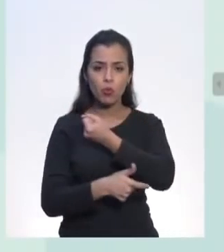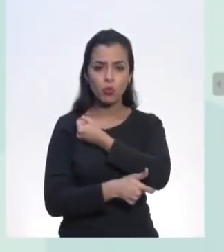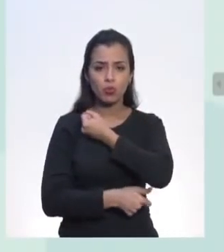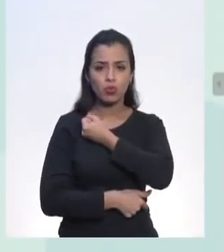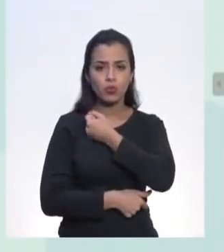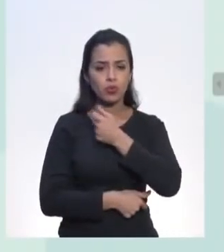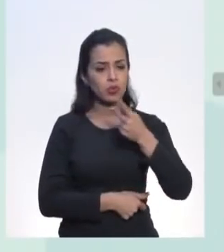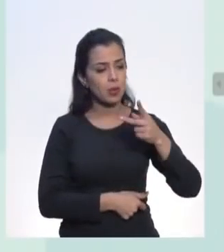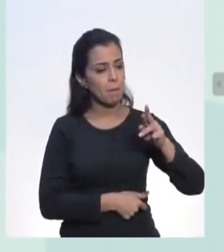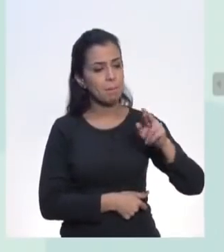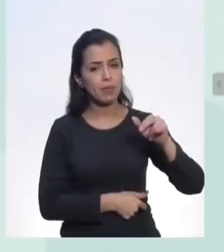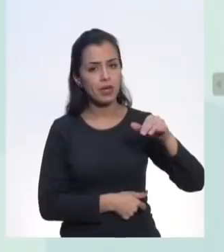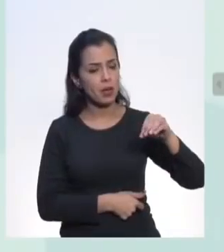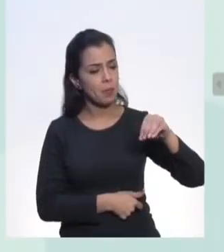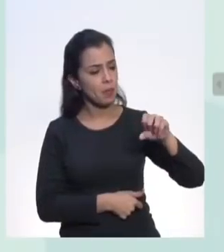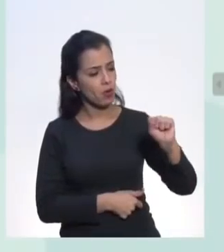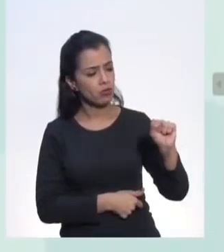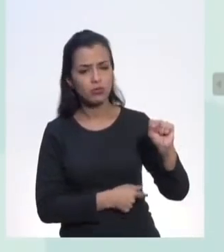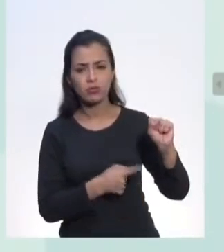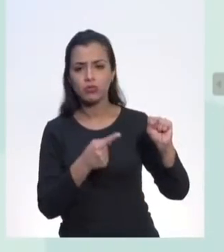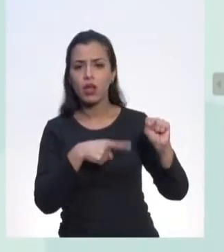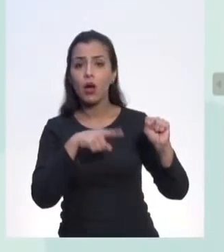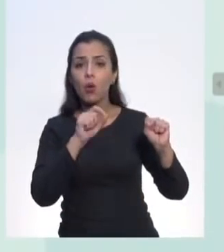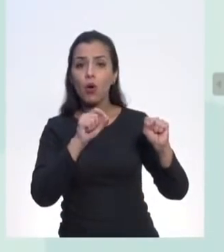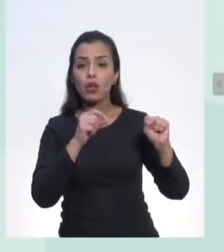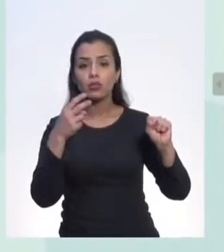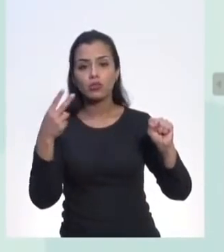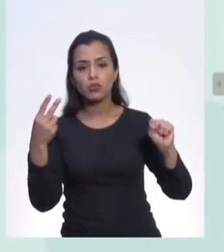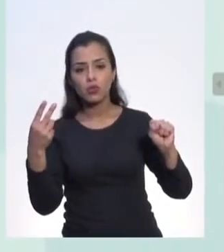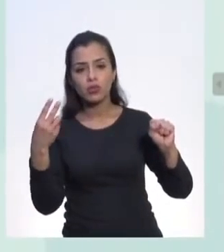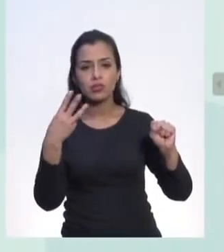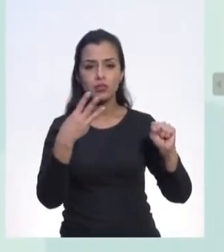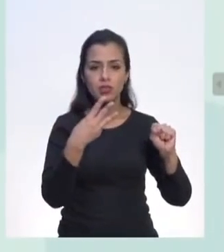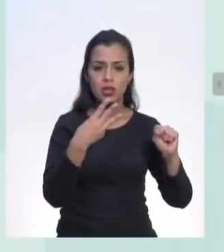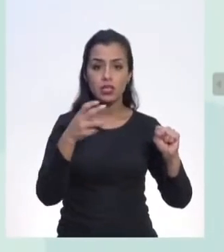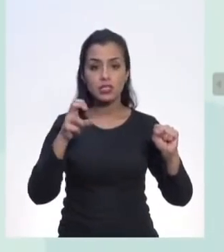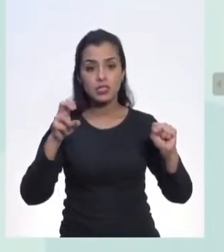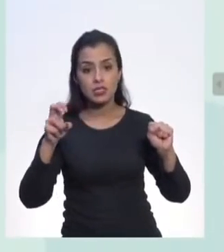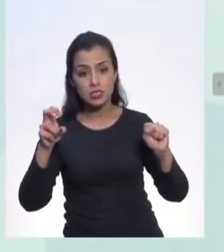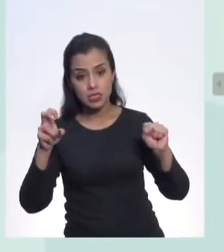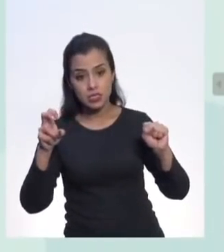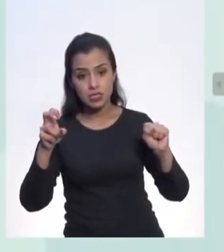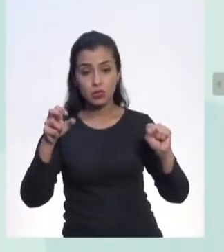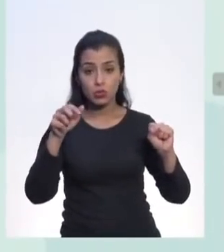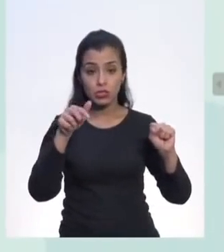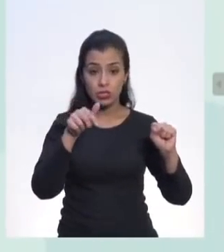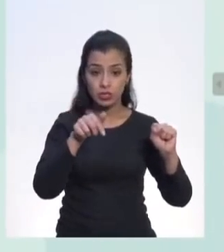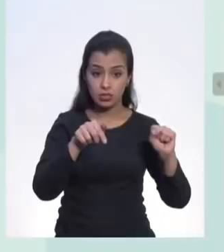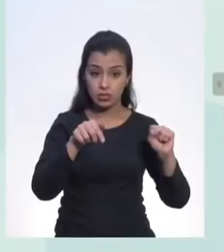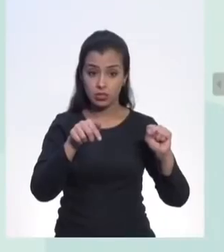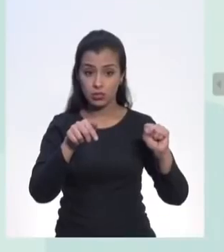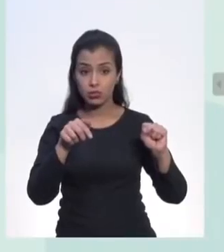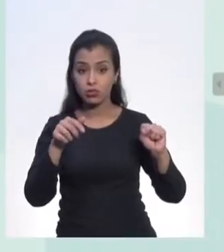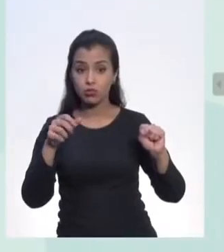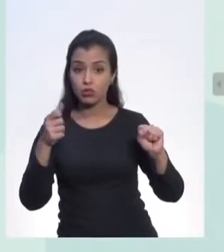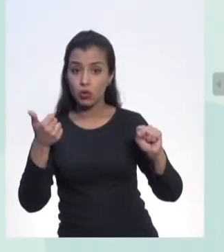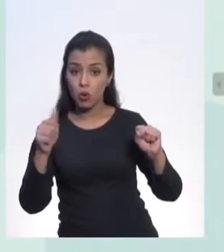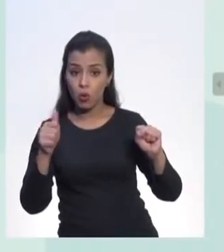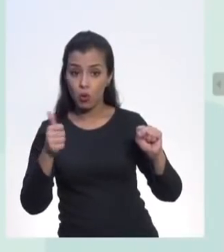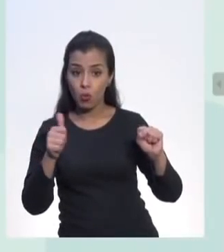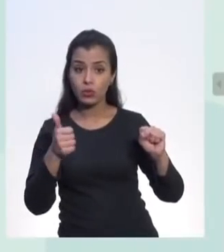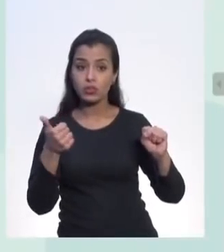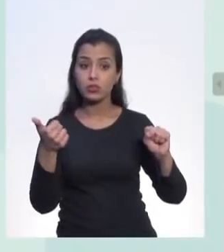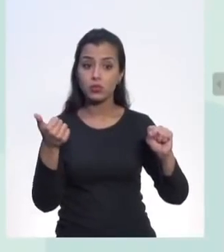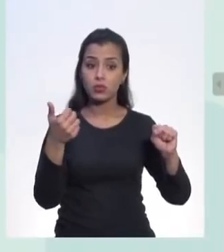quem são os números primos? O 2, o 3, o 5, o 7, o 11,